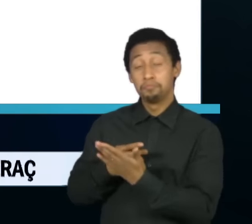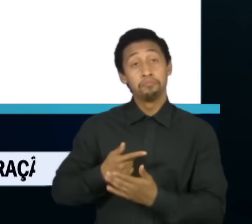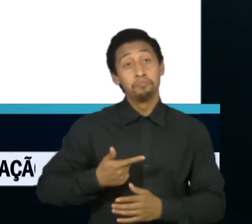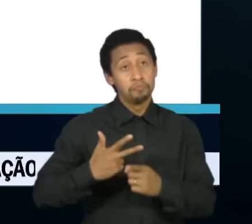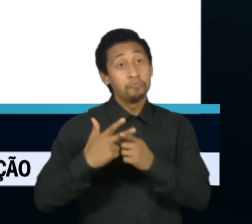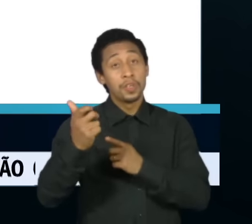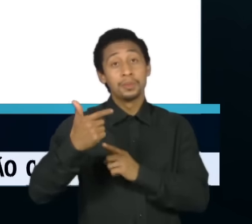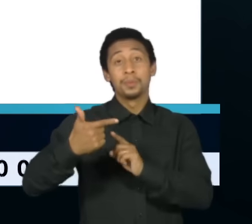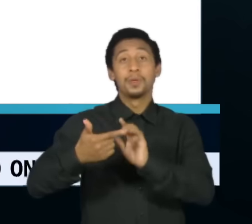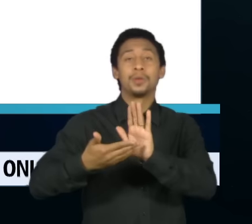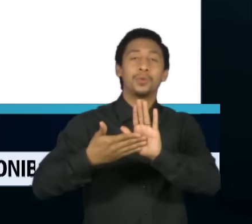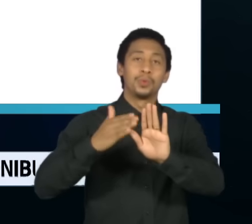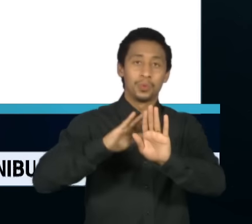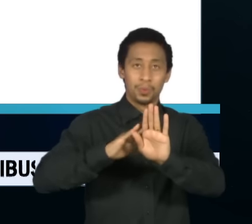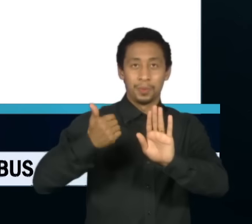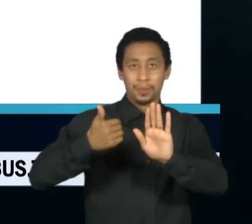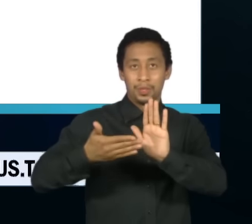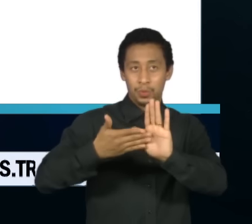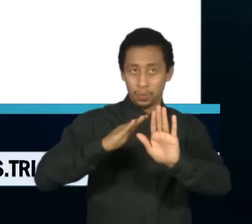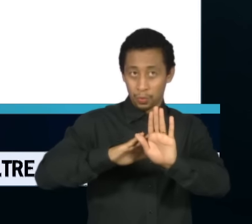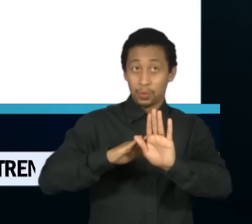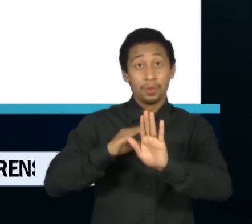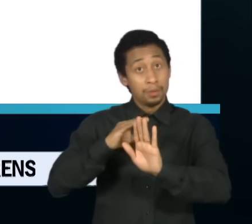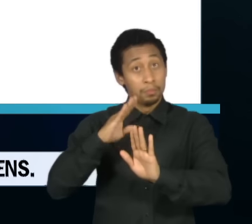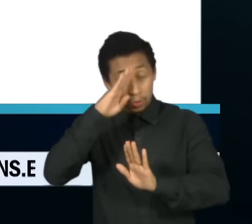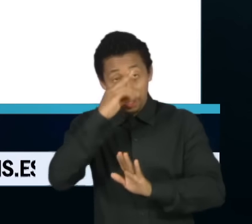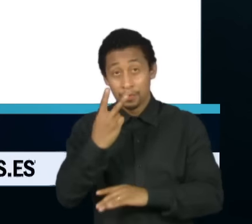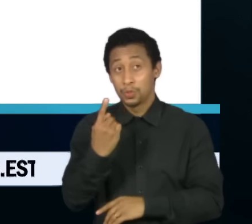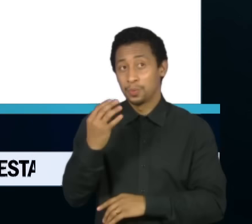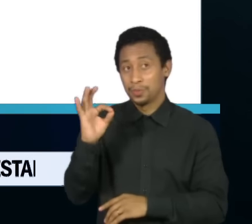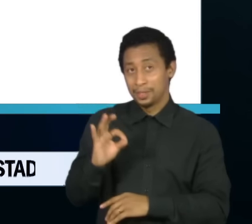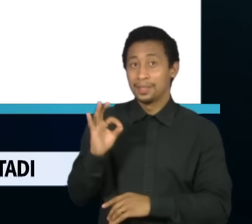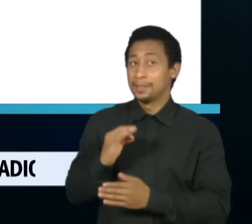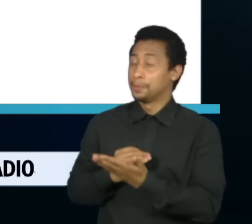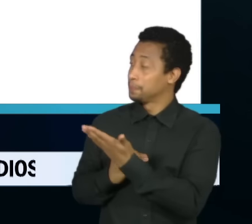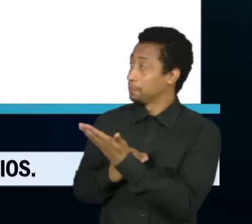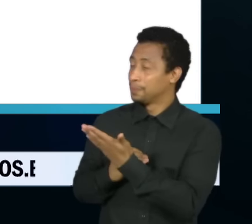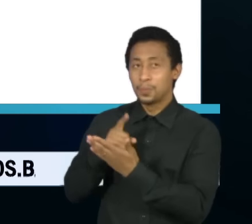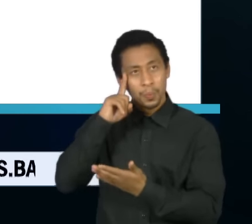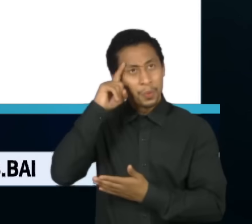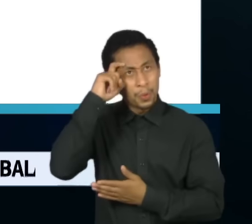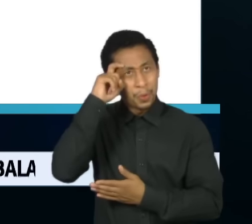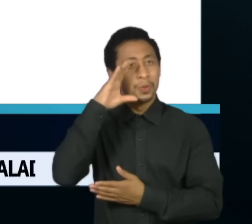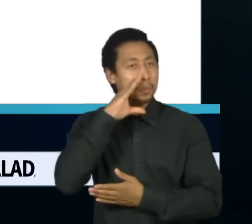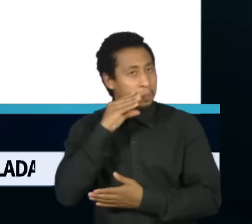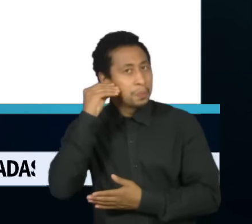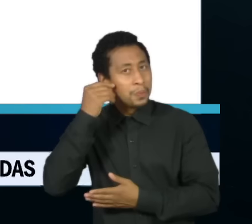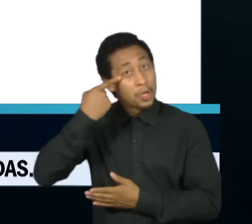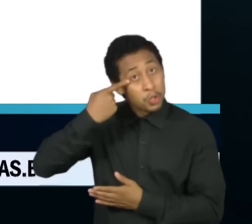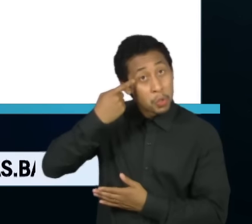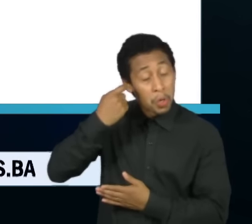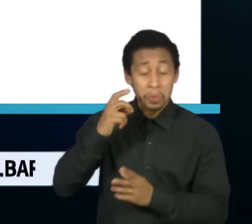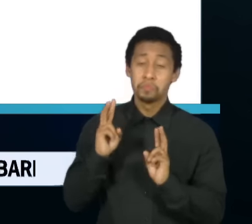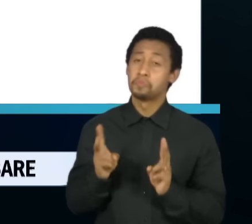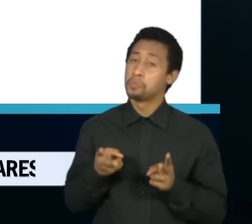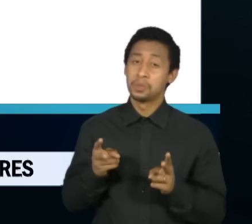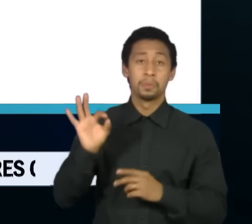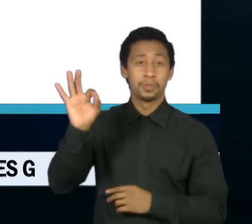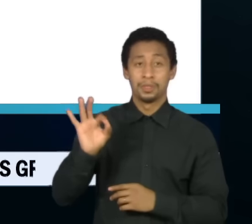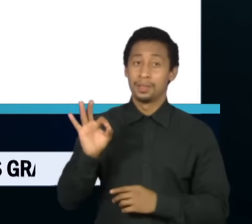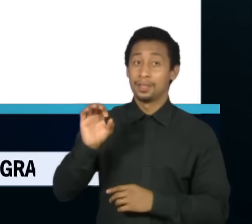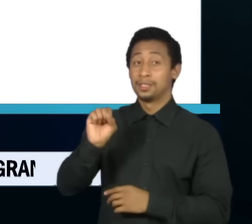soma 21%, Moro, Ciro e Dória seguem com pontuações parecidas em relação ao cenário anterior. Simone Tebet,